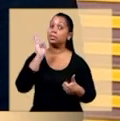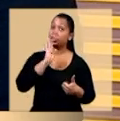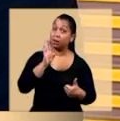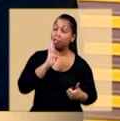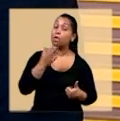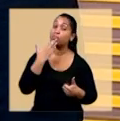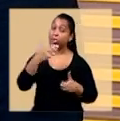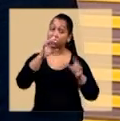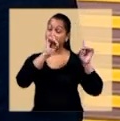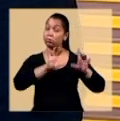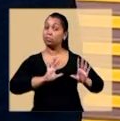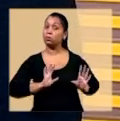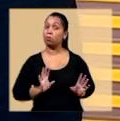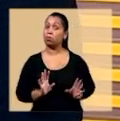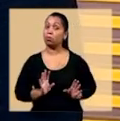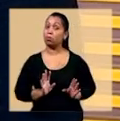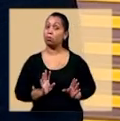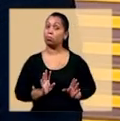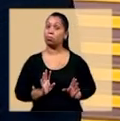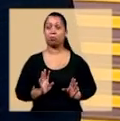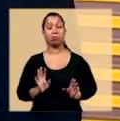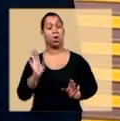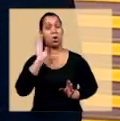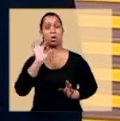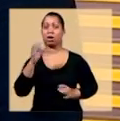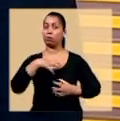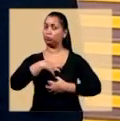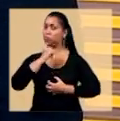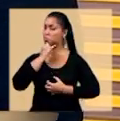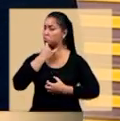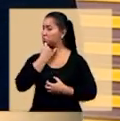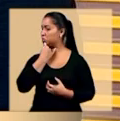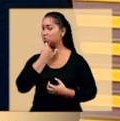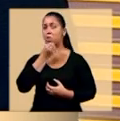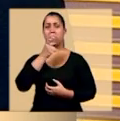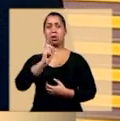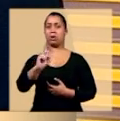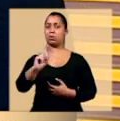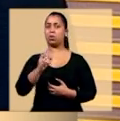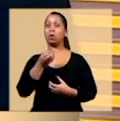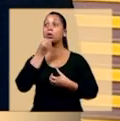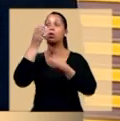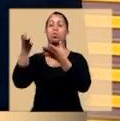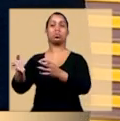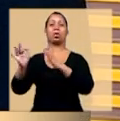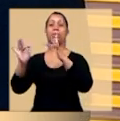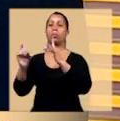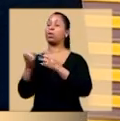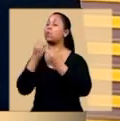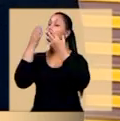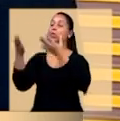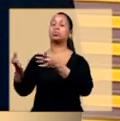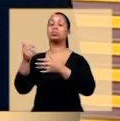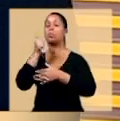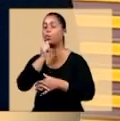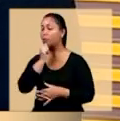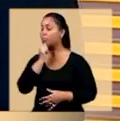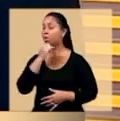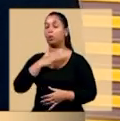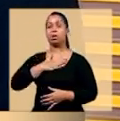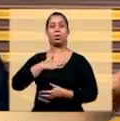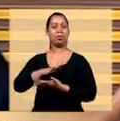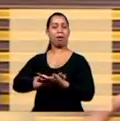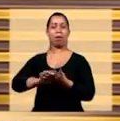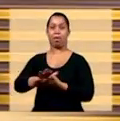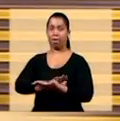pra pedir demissão. Sabe, tipo, ó, você não tá legal? Não, não tô péssima, não tô bem, não quero contar pro meu namorado, não quero contar pra minha mãe, pro meu marido. Tem esses